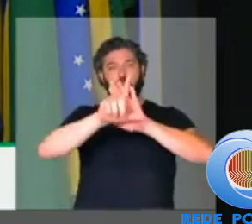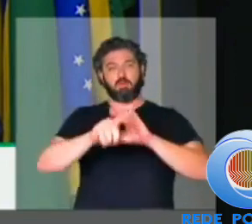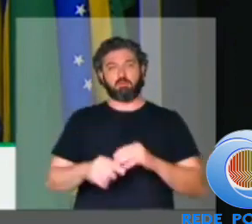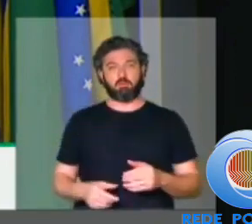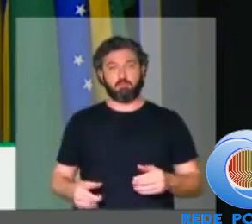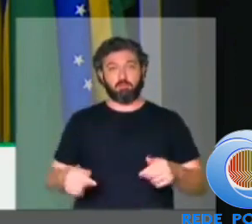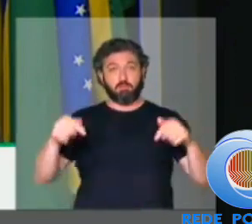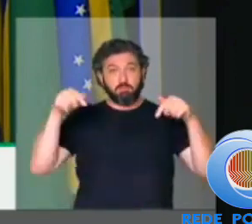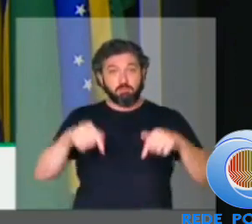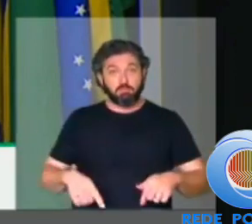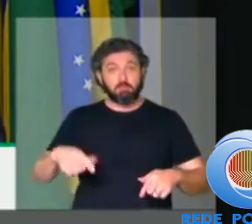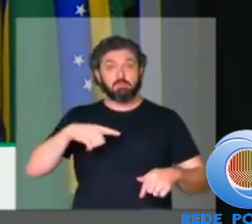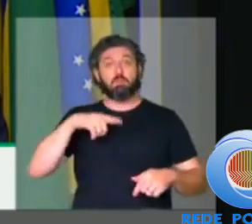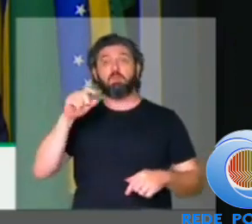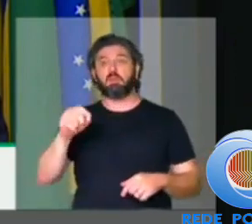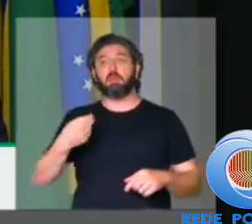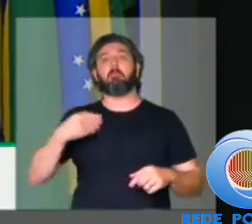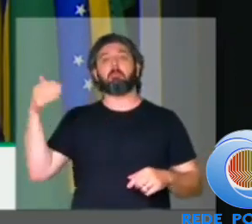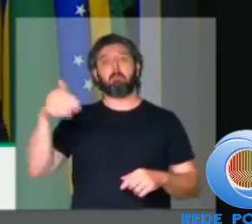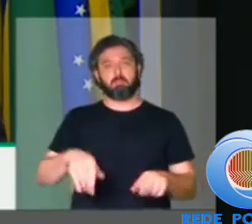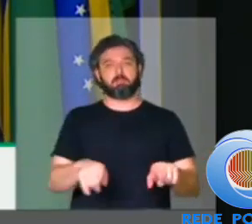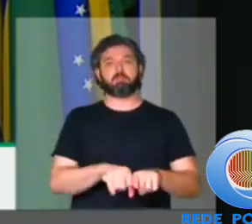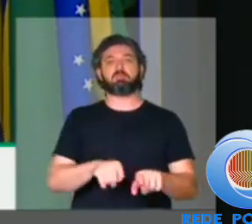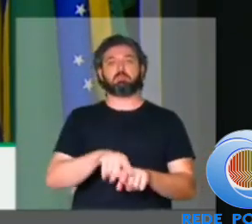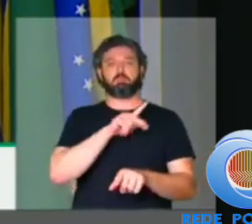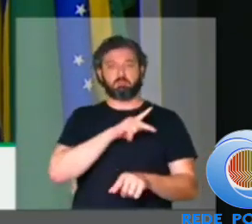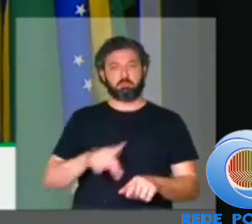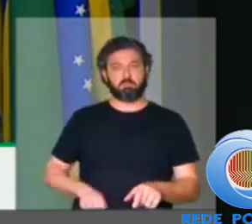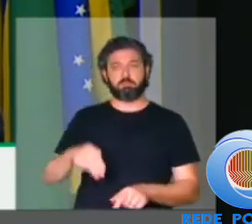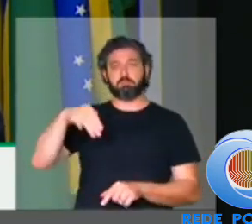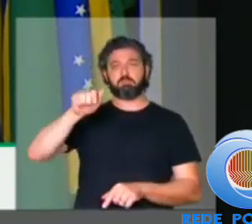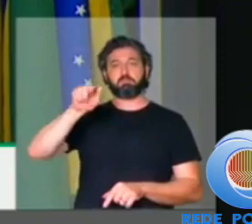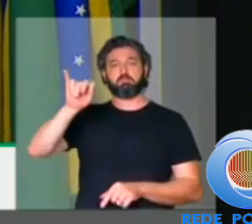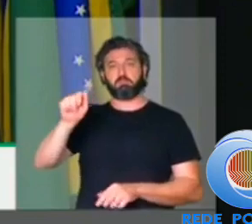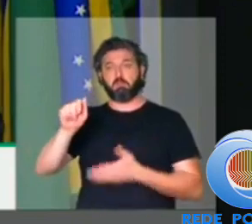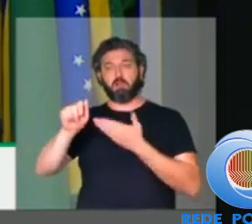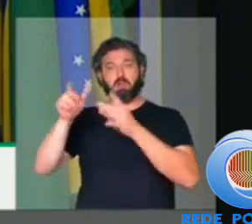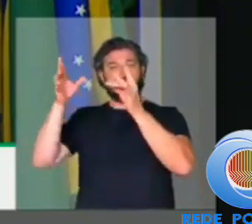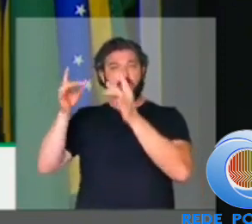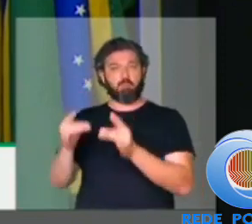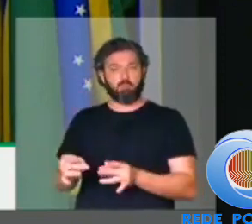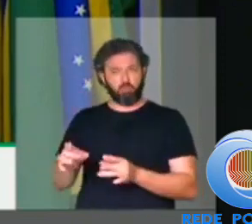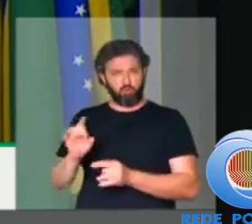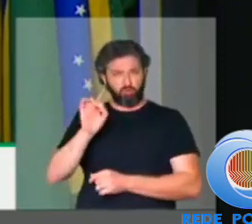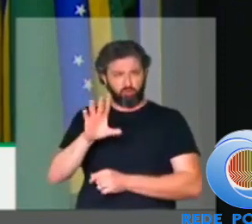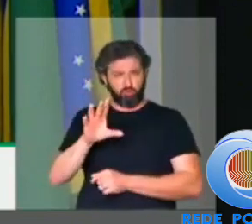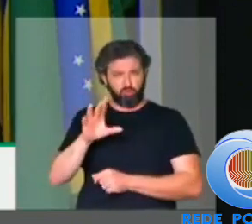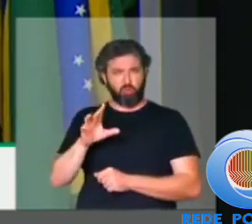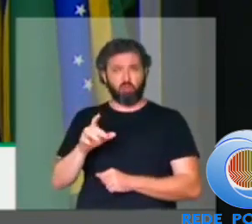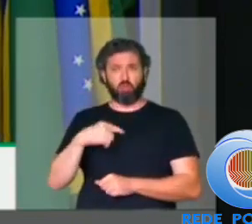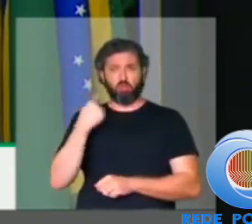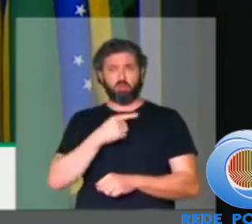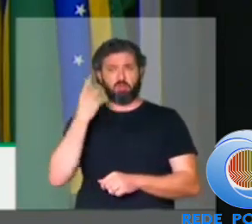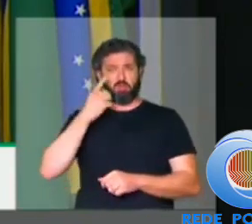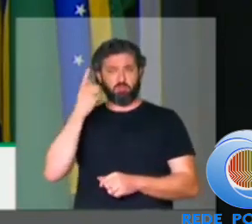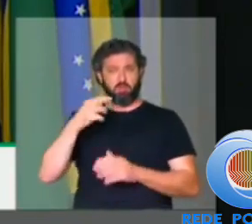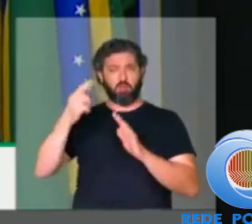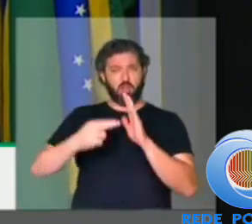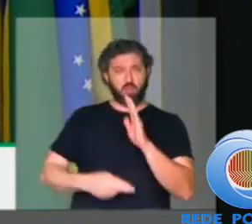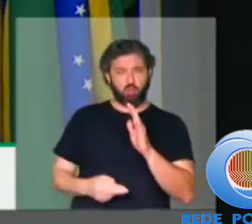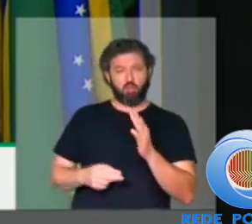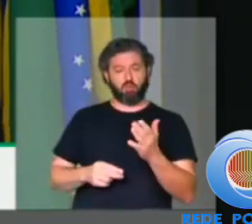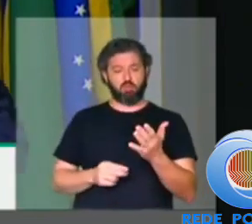temos aqui e tivemos a participação do presidente Rodrigo Maia, que definiu, não só com o nosso deputado